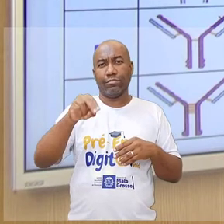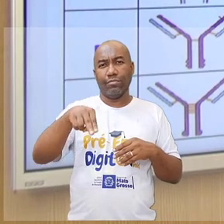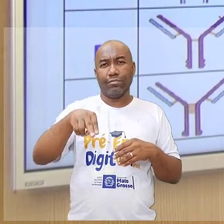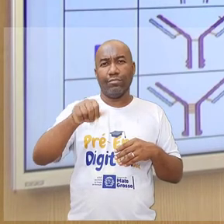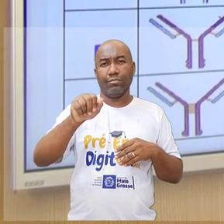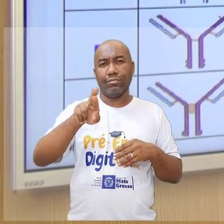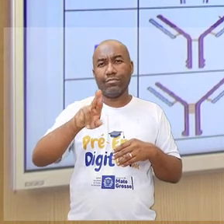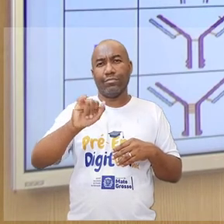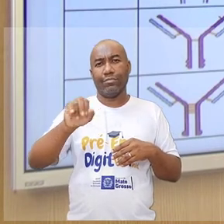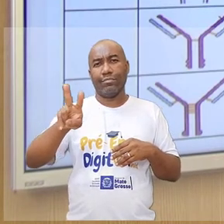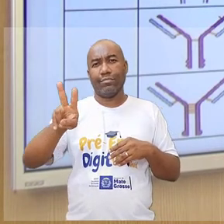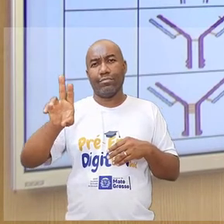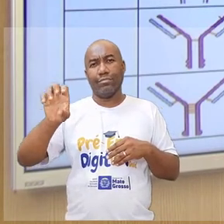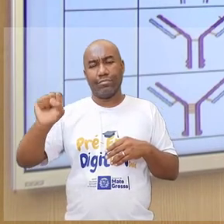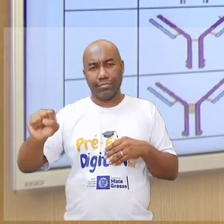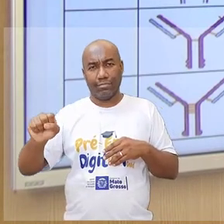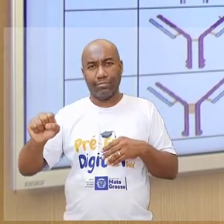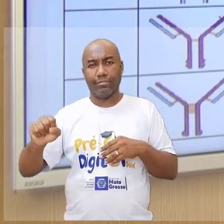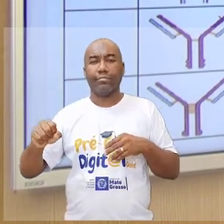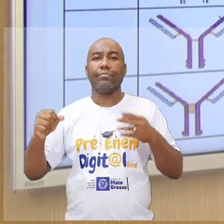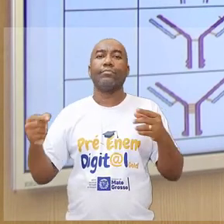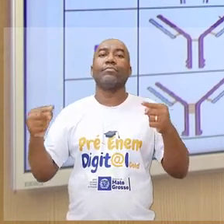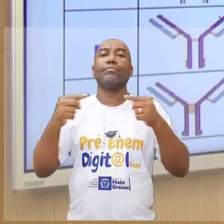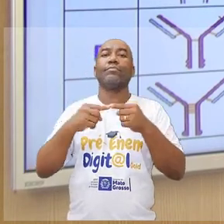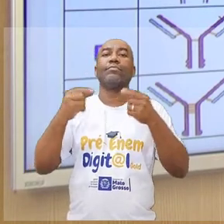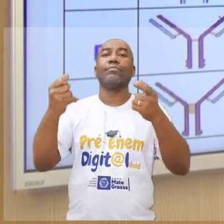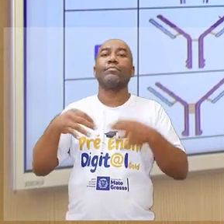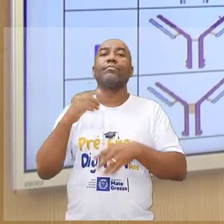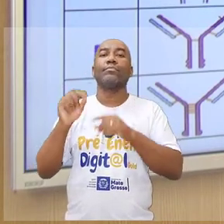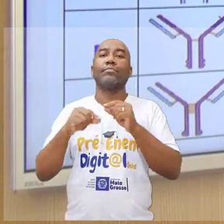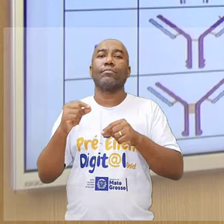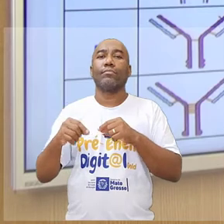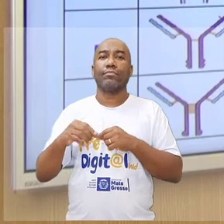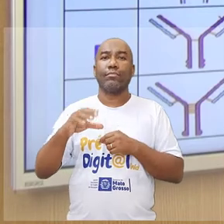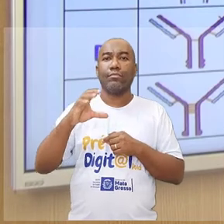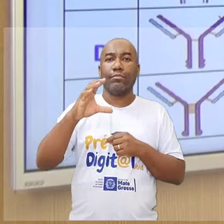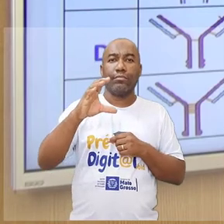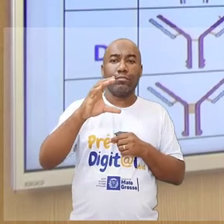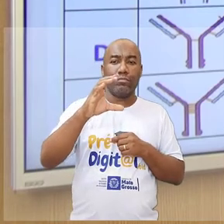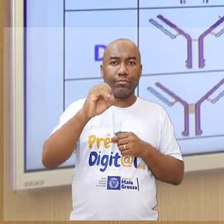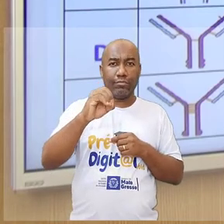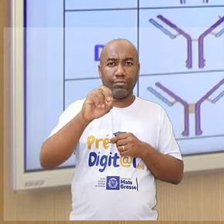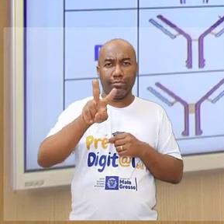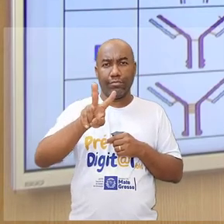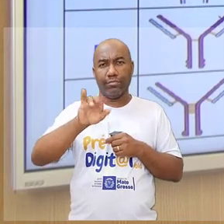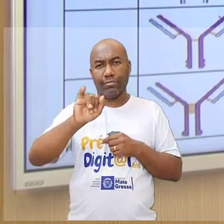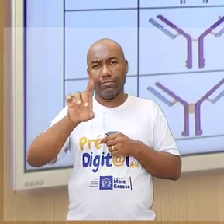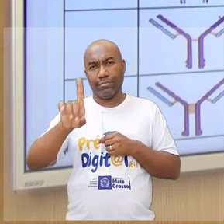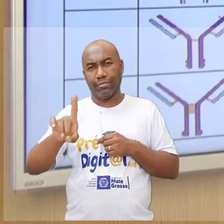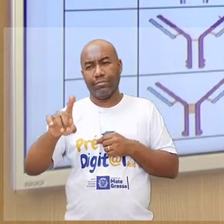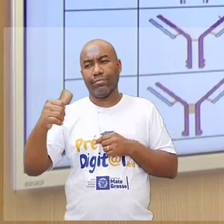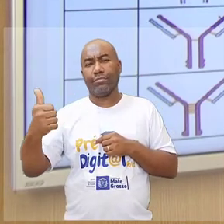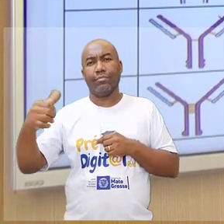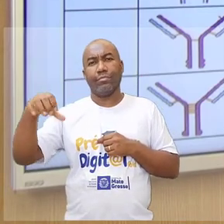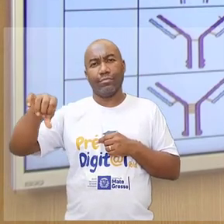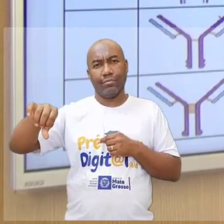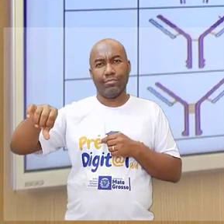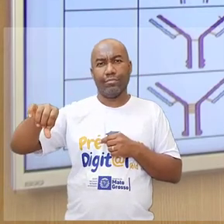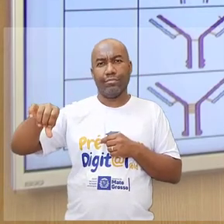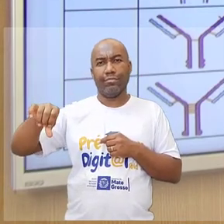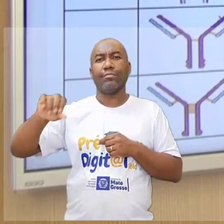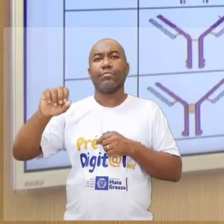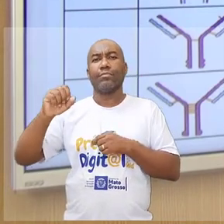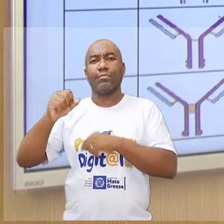COVID-19. Porque COVID-19, o D significa doença e o 19 significa o